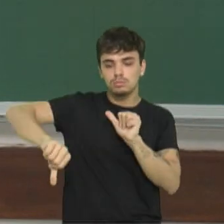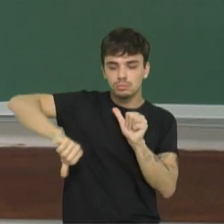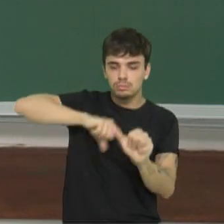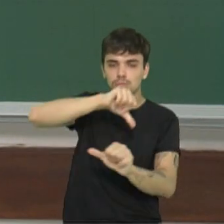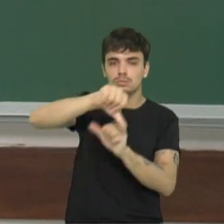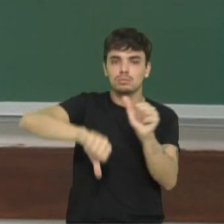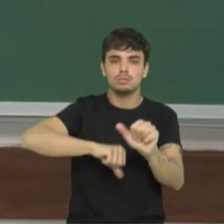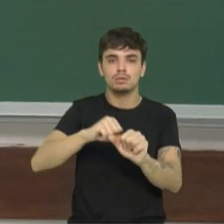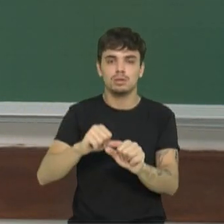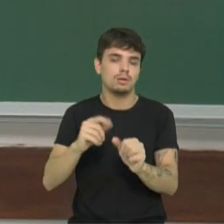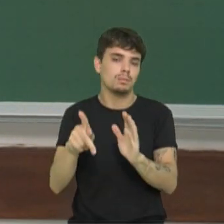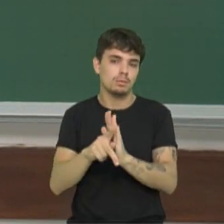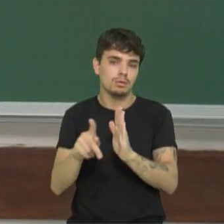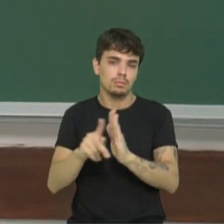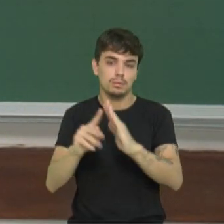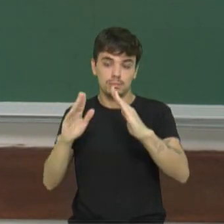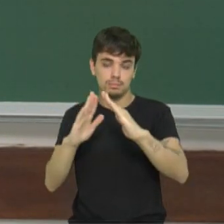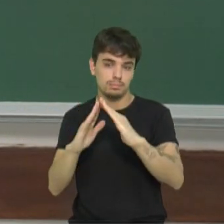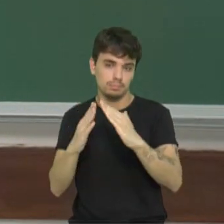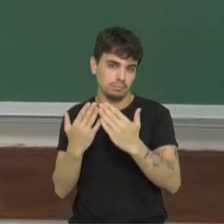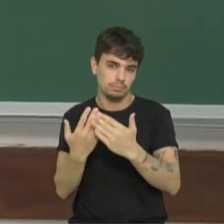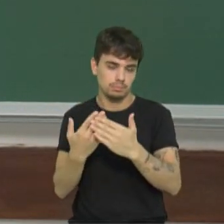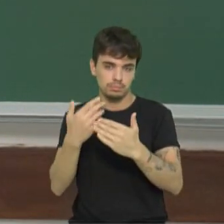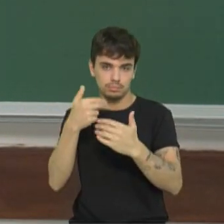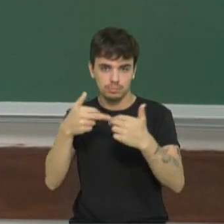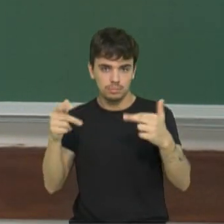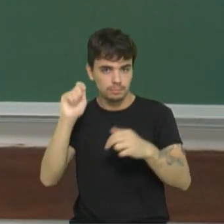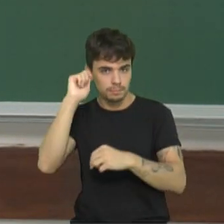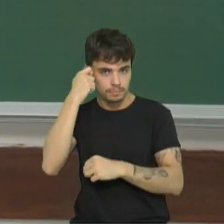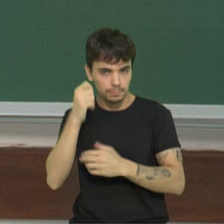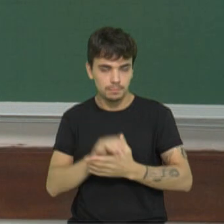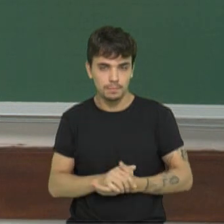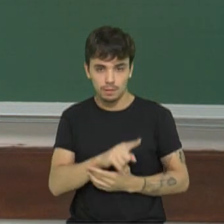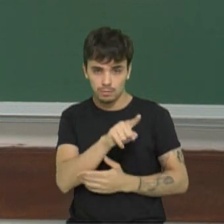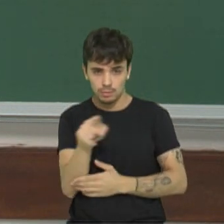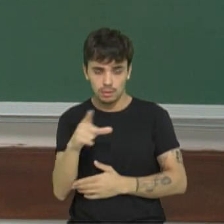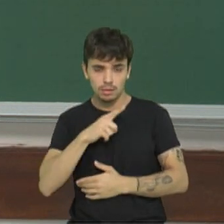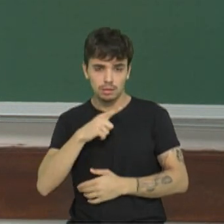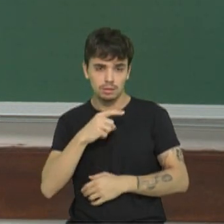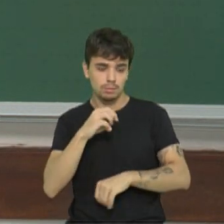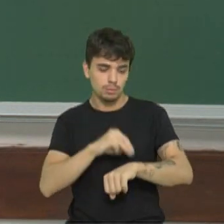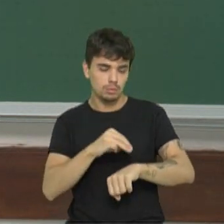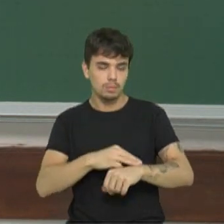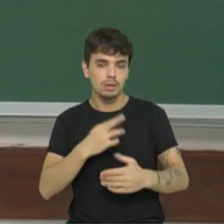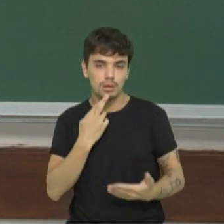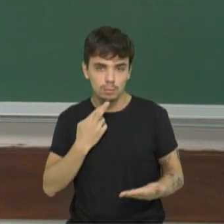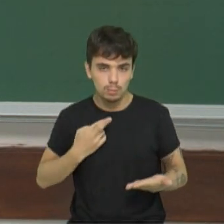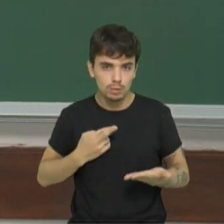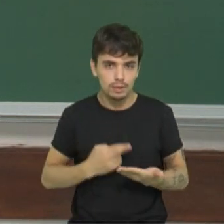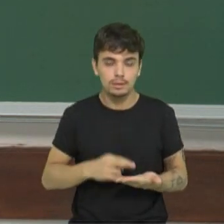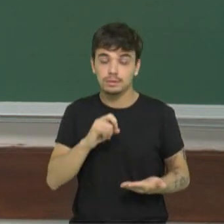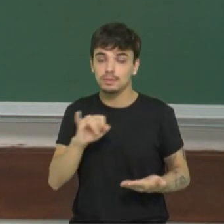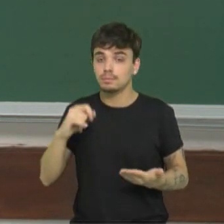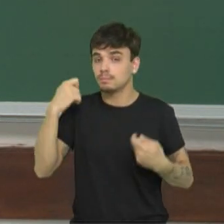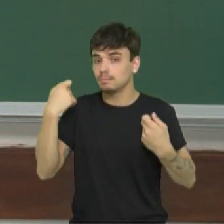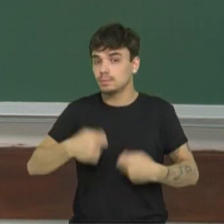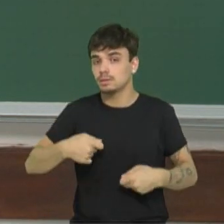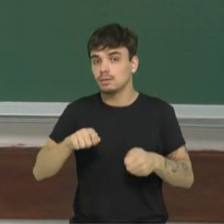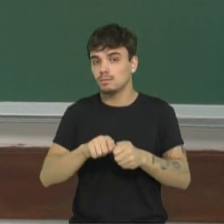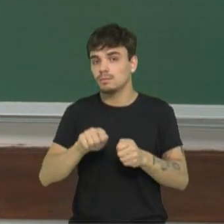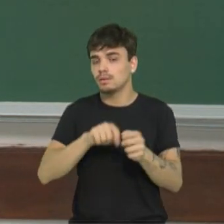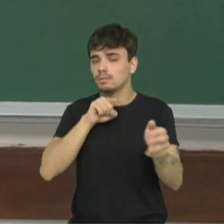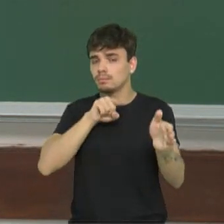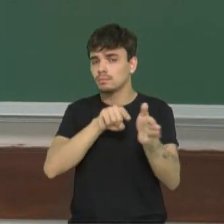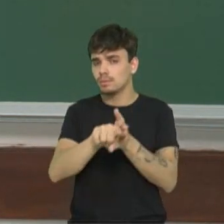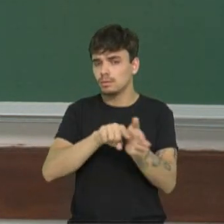dizer, o hino da black music americana? Uns minutos para você responder. Se precisar, faça a sua pesquisa